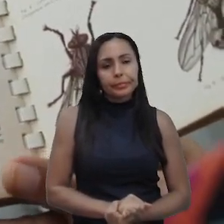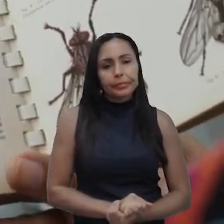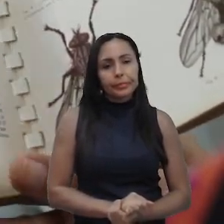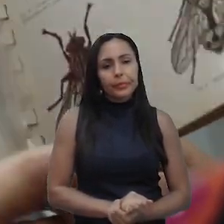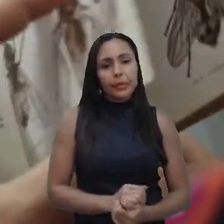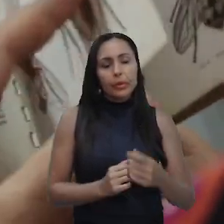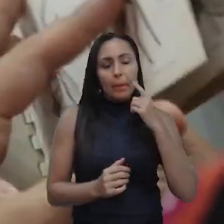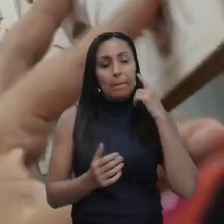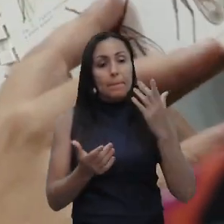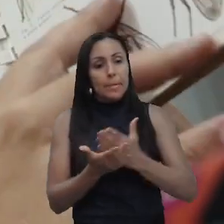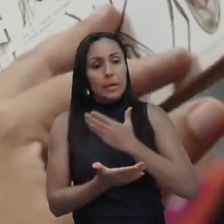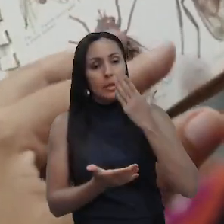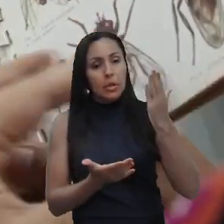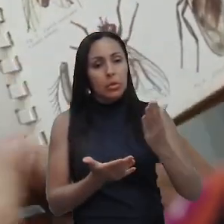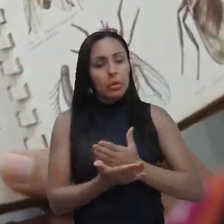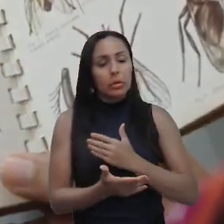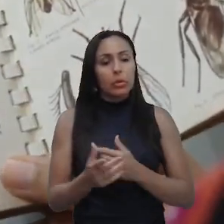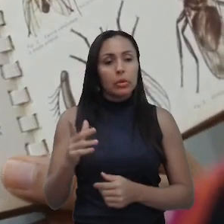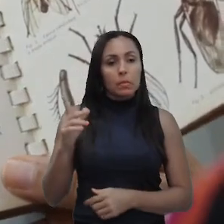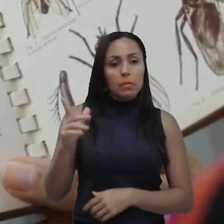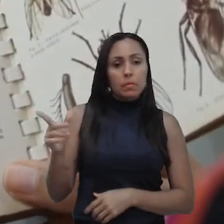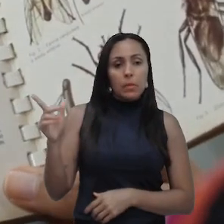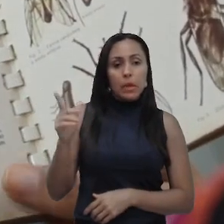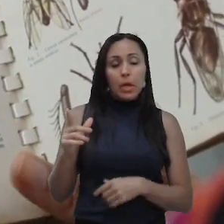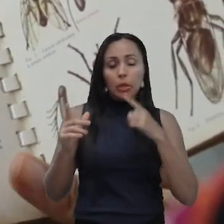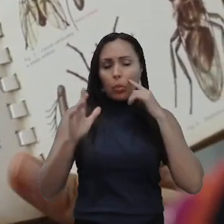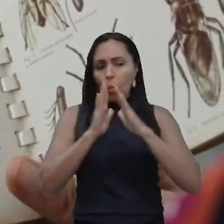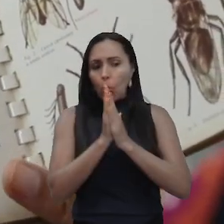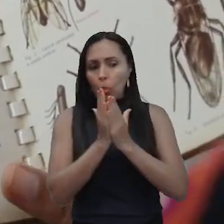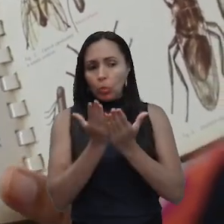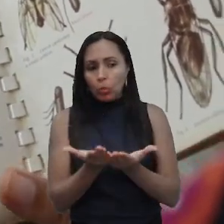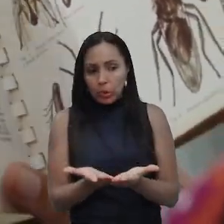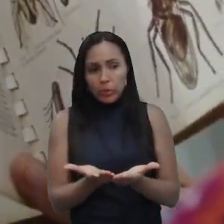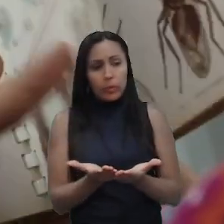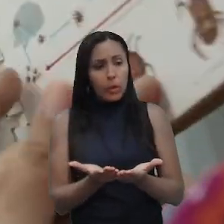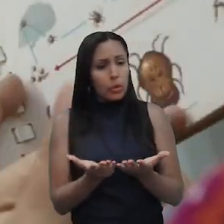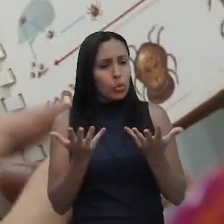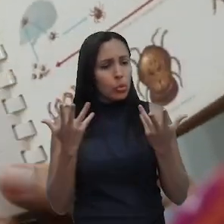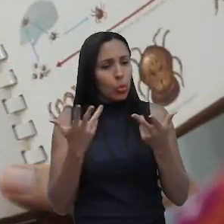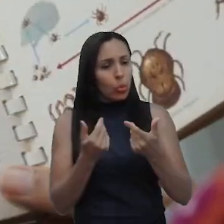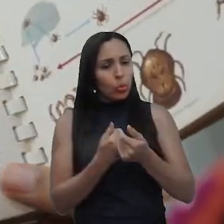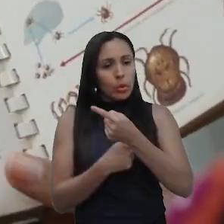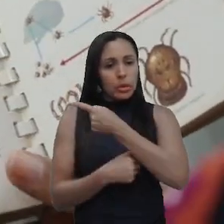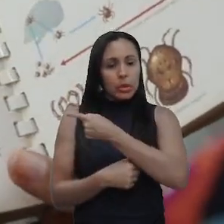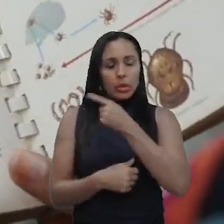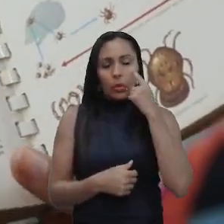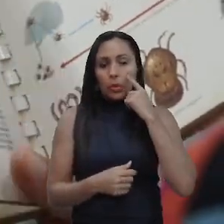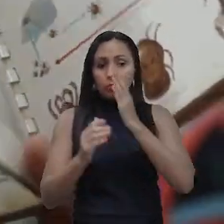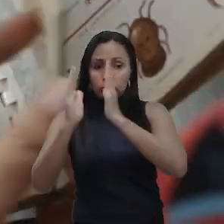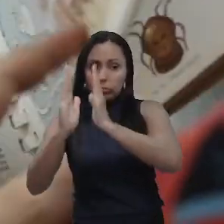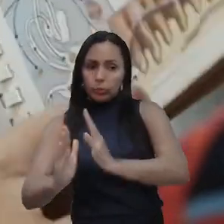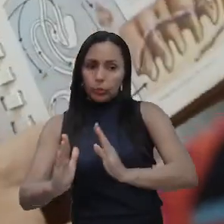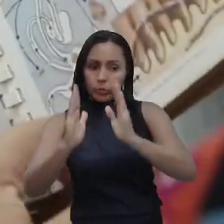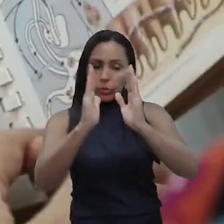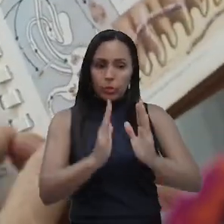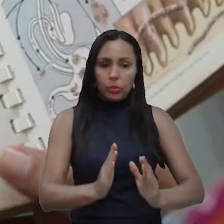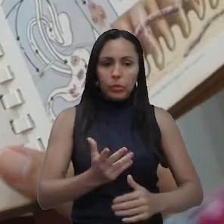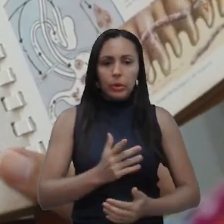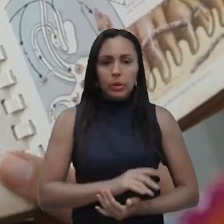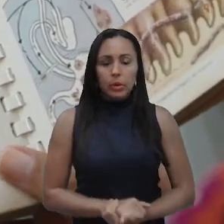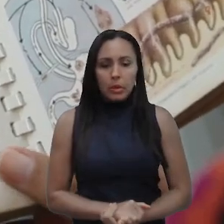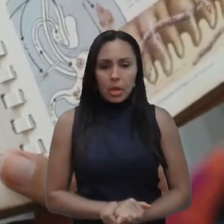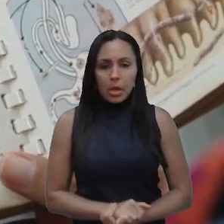outras páginas para vocês verem que absolutamente todo o livro é desse jeito. Apenas com 2 colunas e texto, texto, texto, texto, texto.